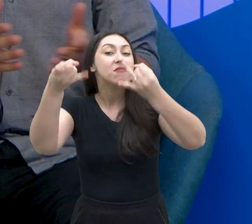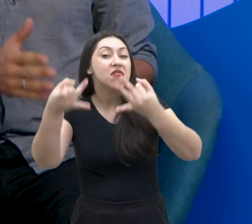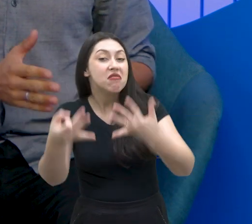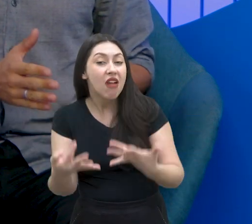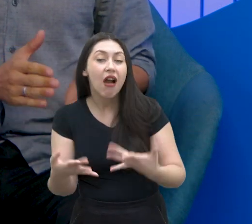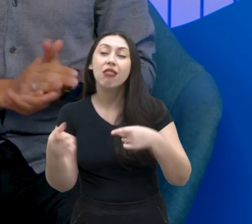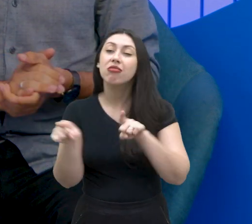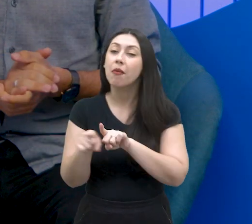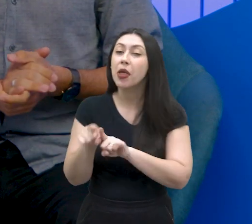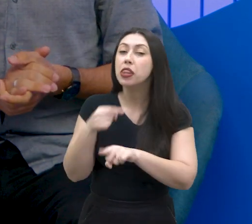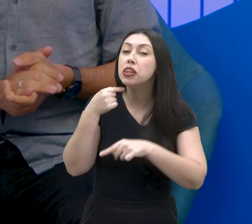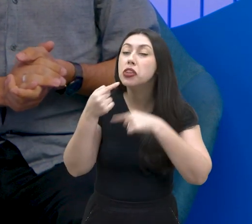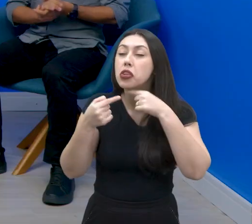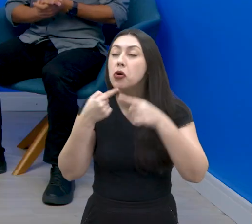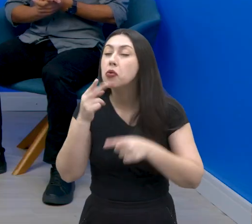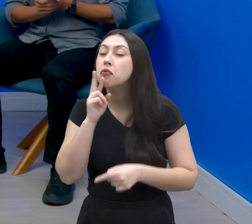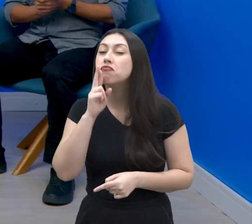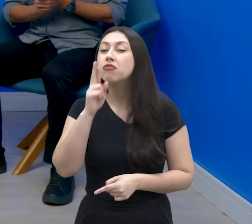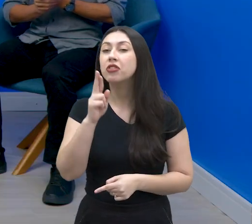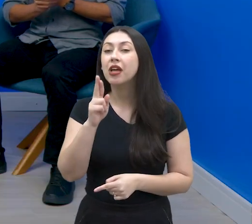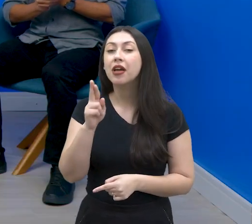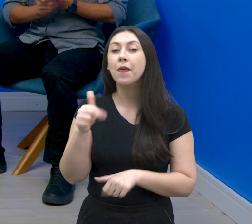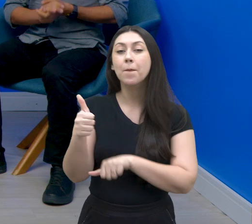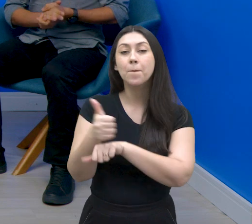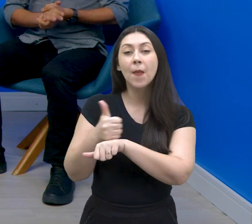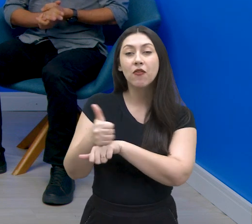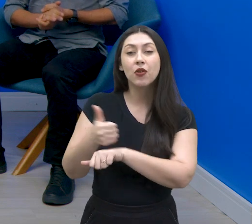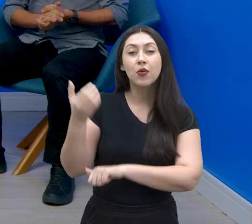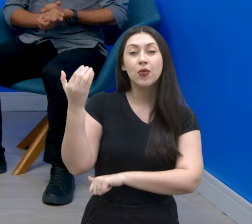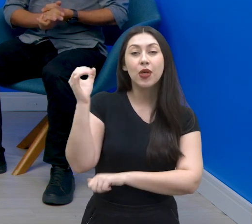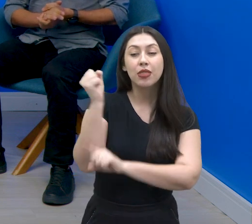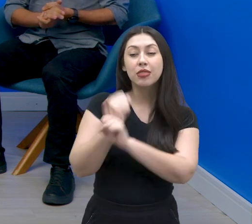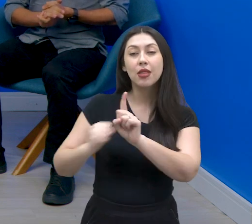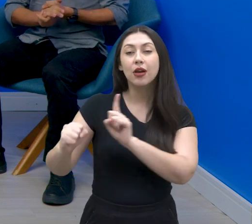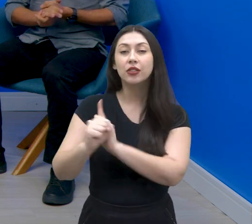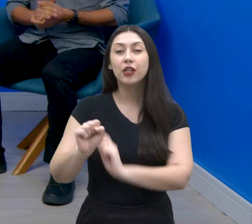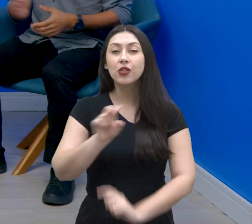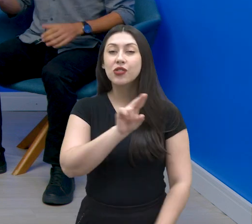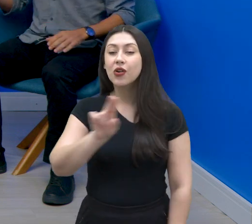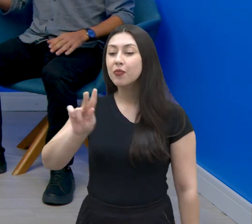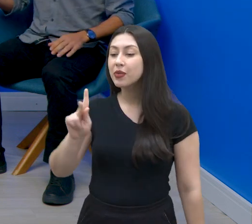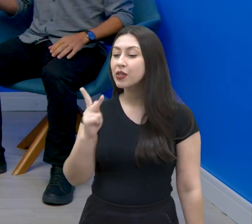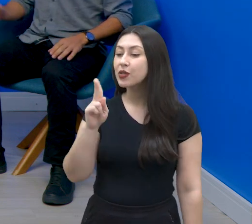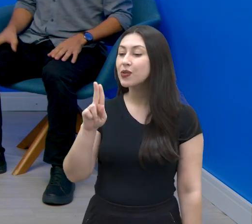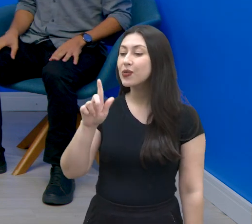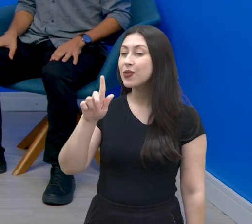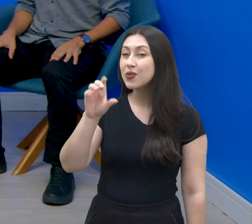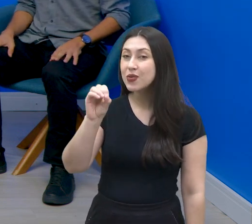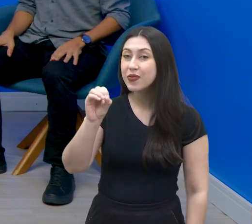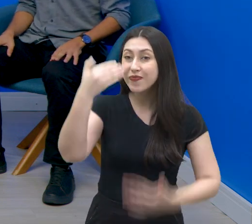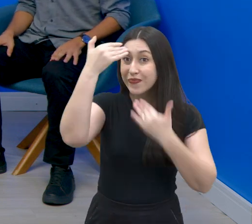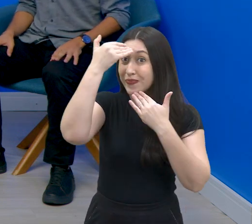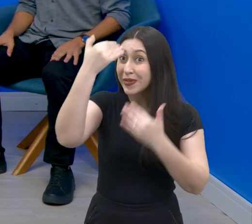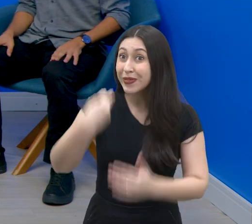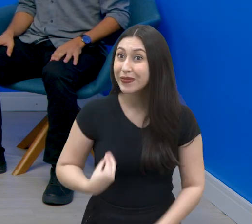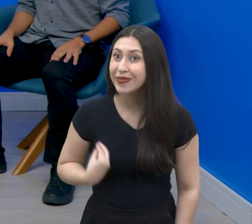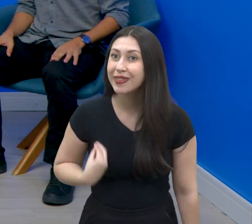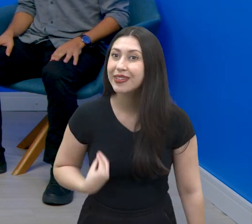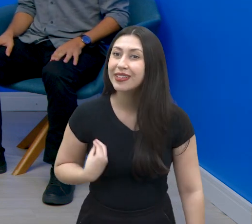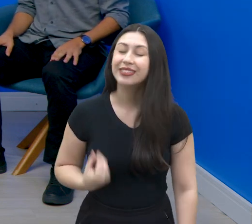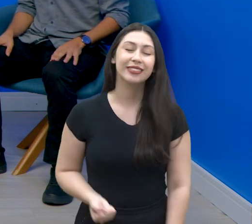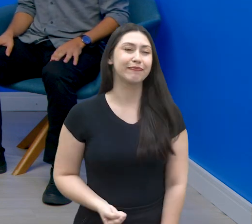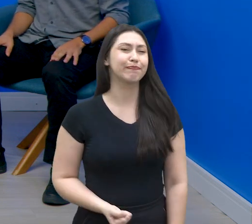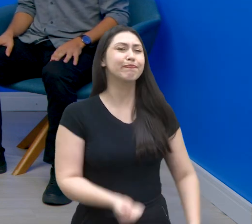e outras perguntas é o cientista social Hugo dos Santos Gomes. Muito obrigado, Hugo, pela sua presença. Muito